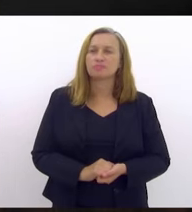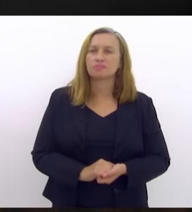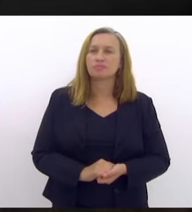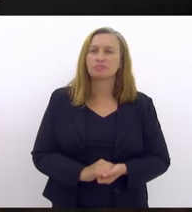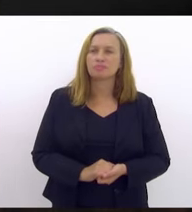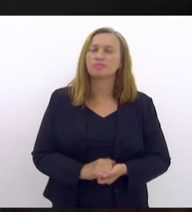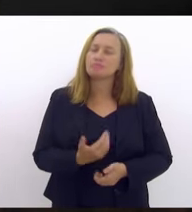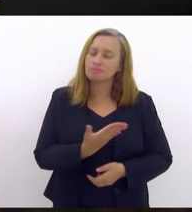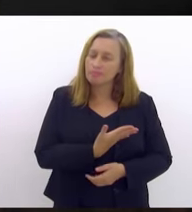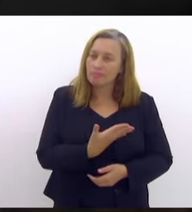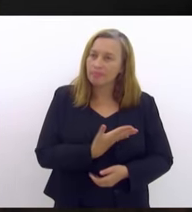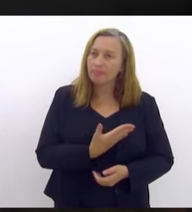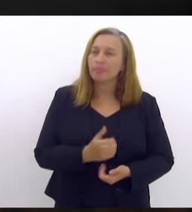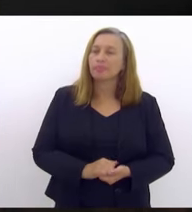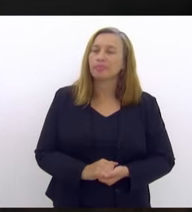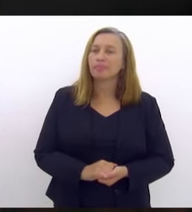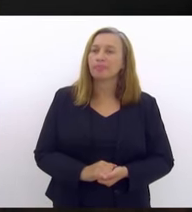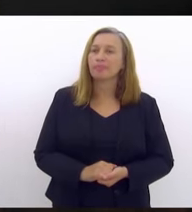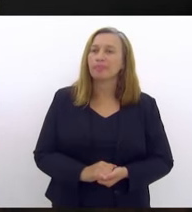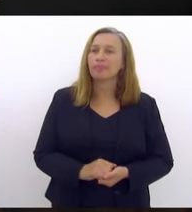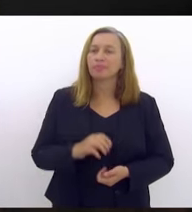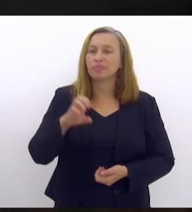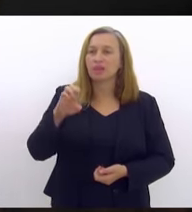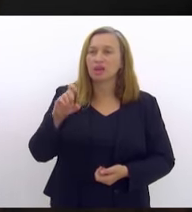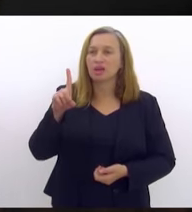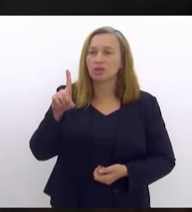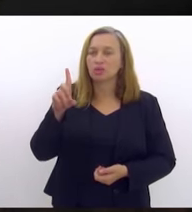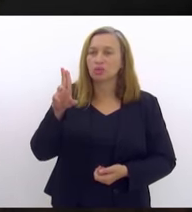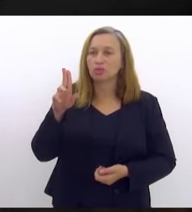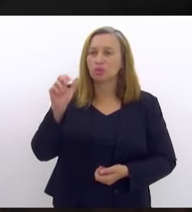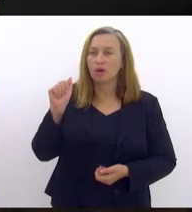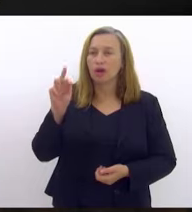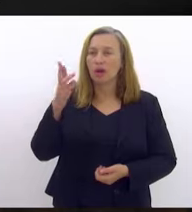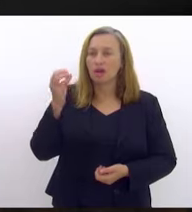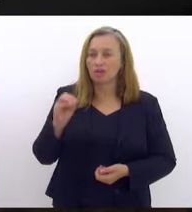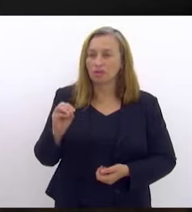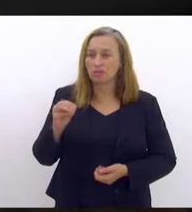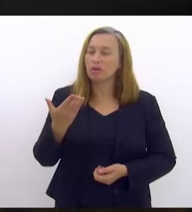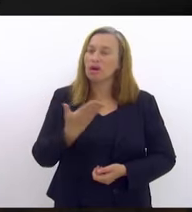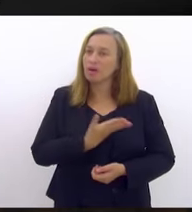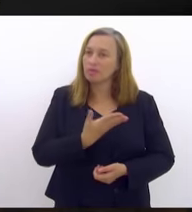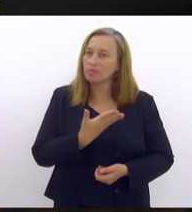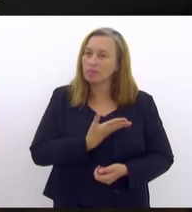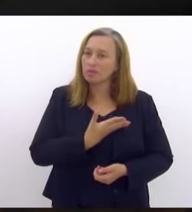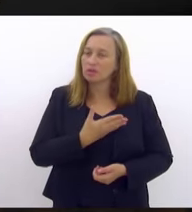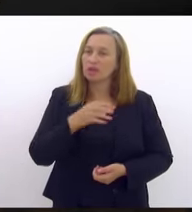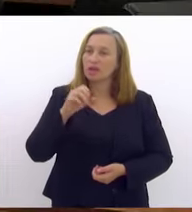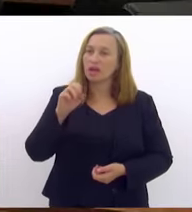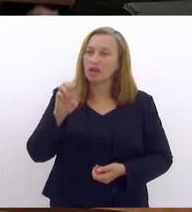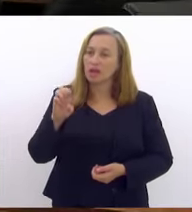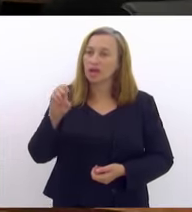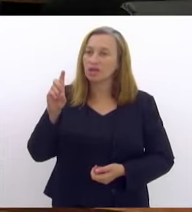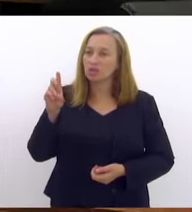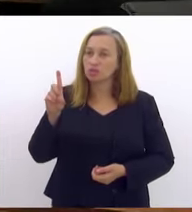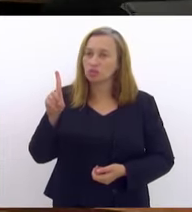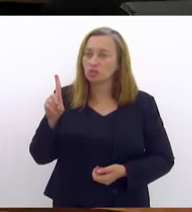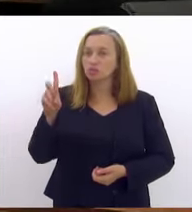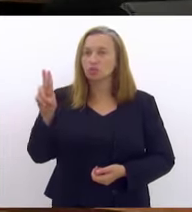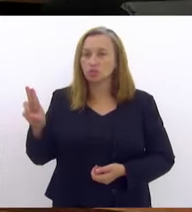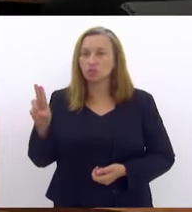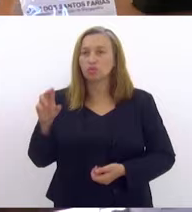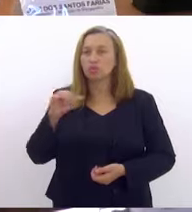Próximo é meu amigo Eduardo Ferreira Jordão, nosso amigo Edu Jordão,